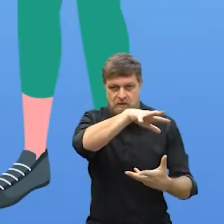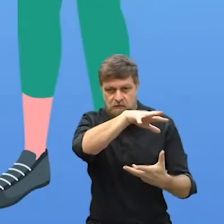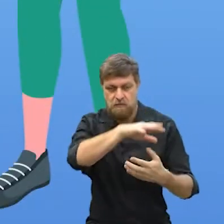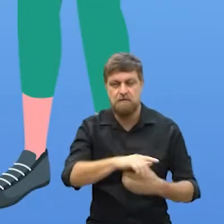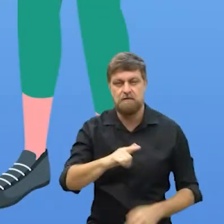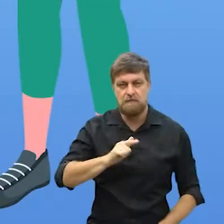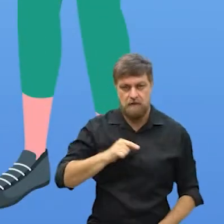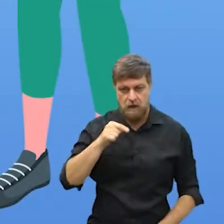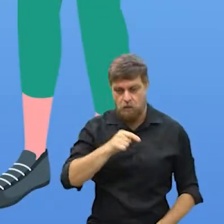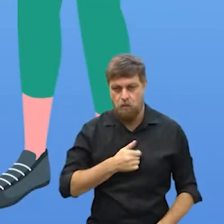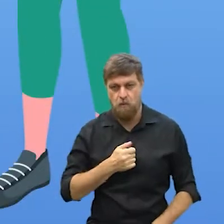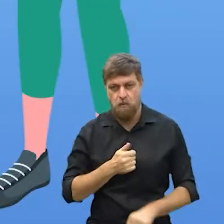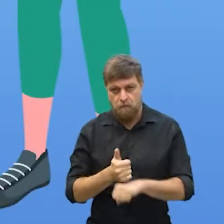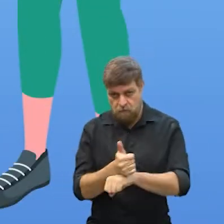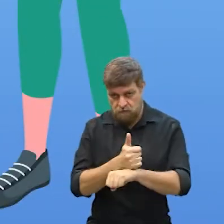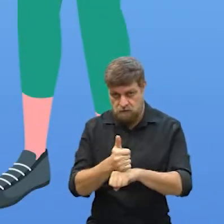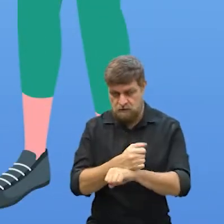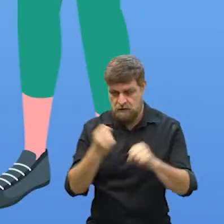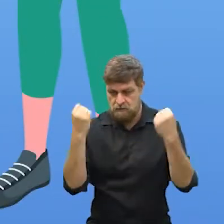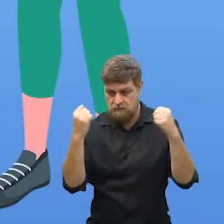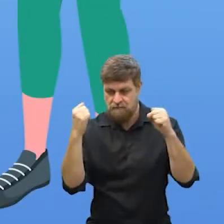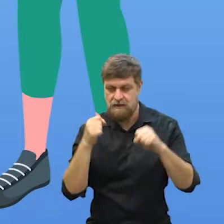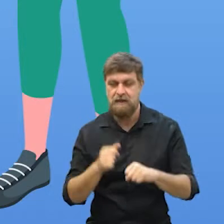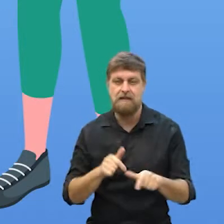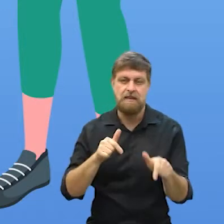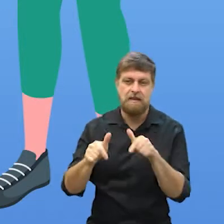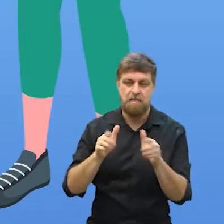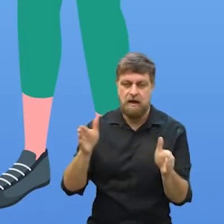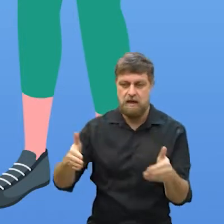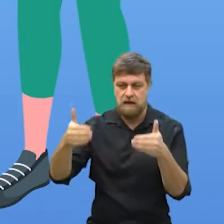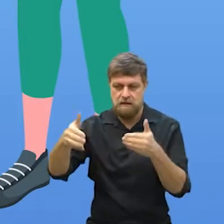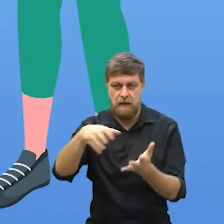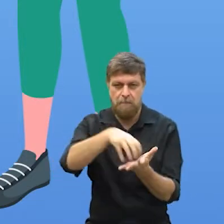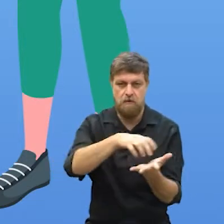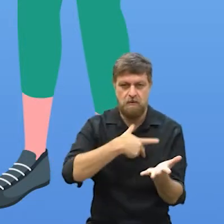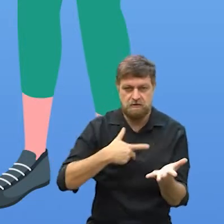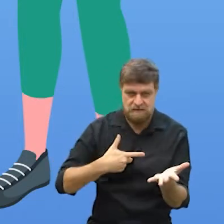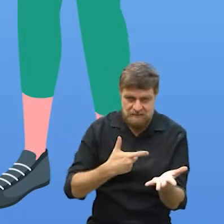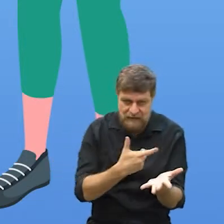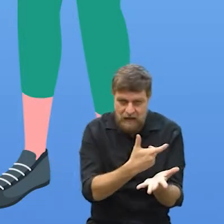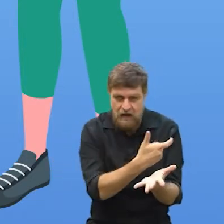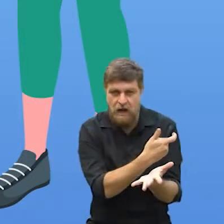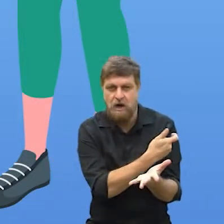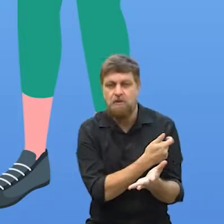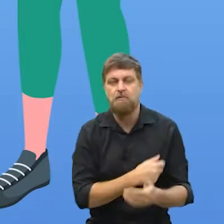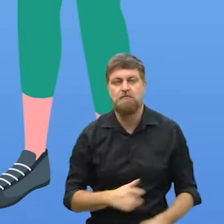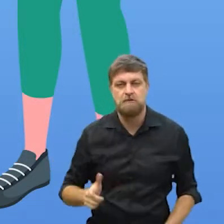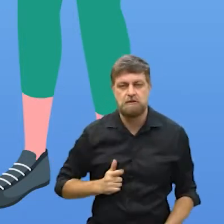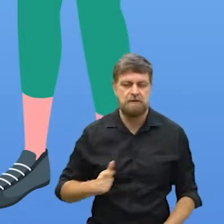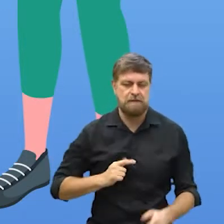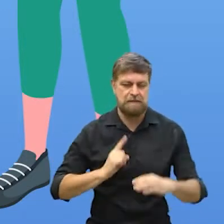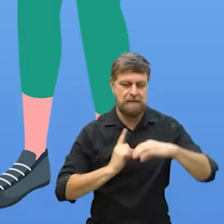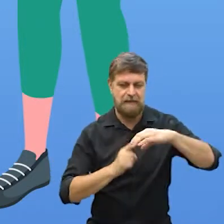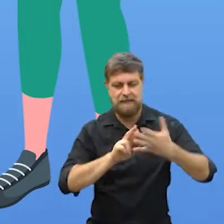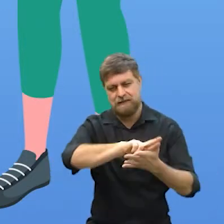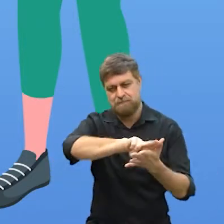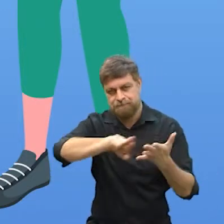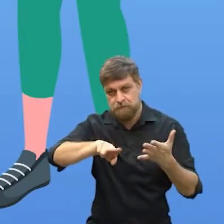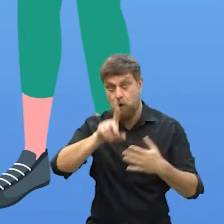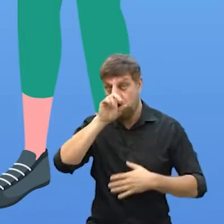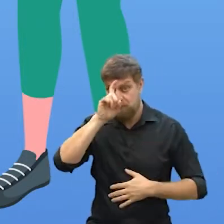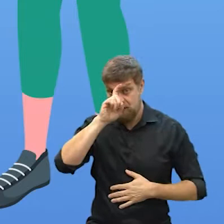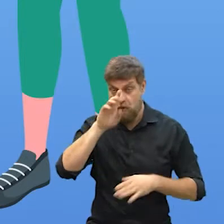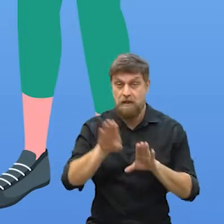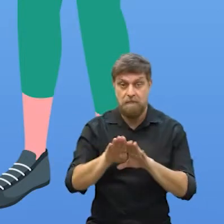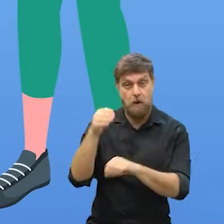O profissional de educação física trabalha em academias, hospitais, postos de saúde, ONGs, empresas,